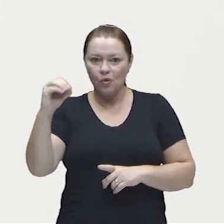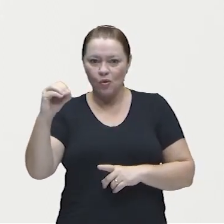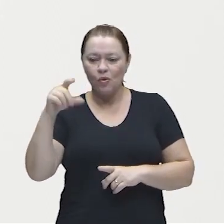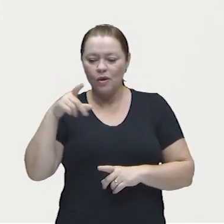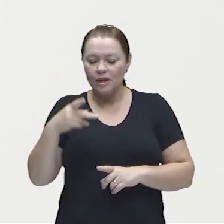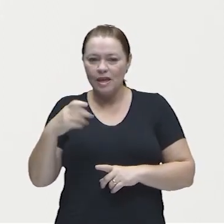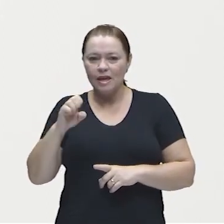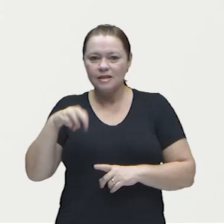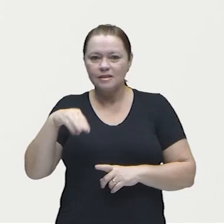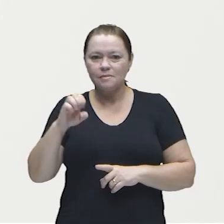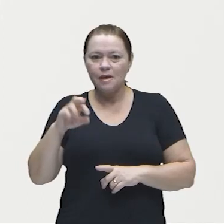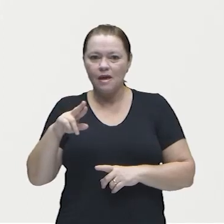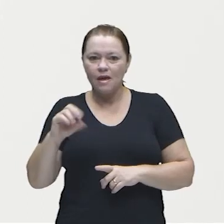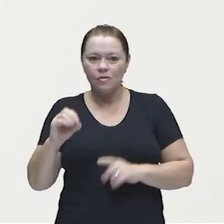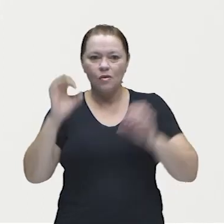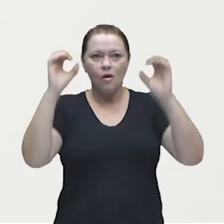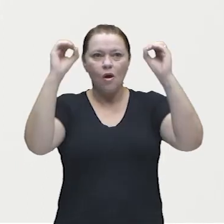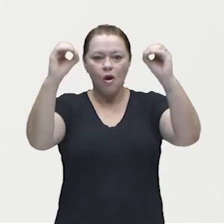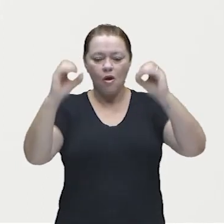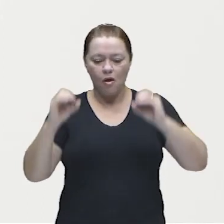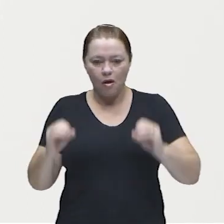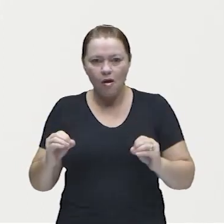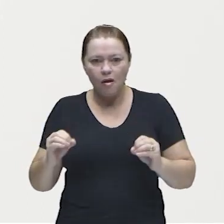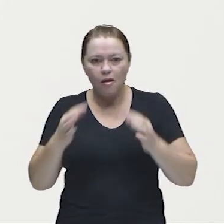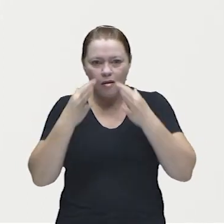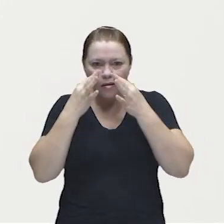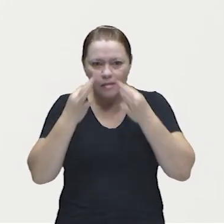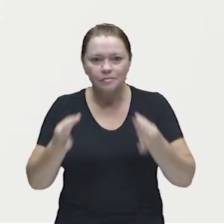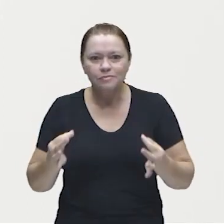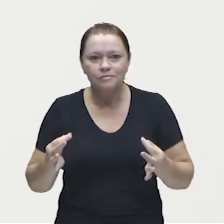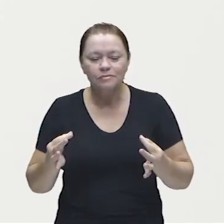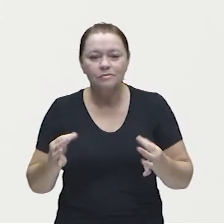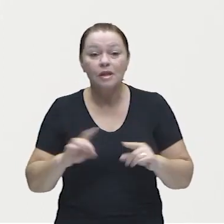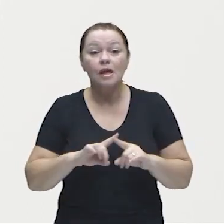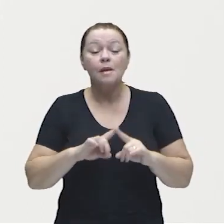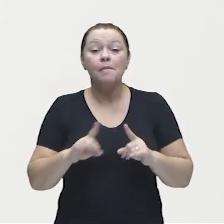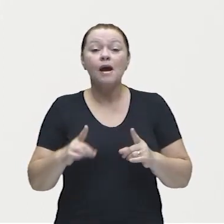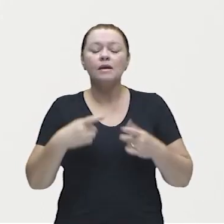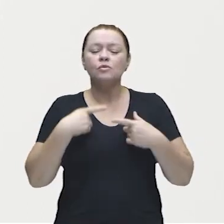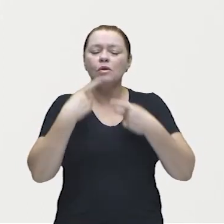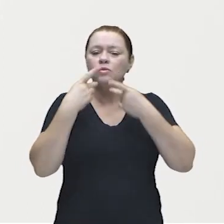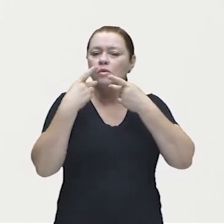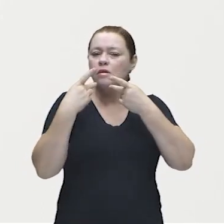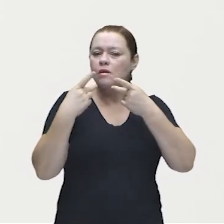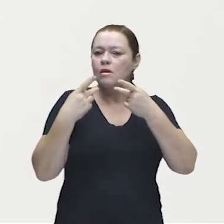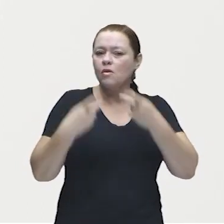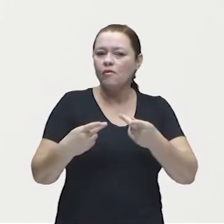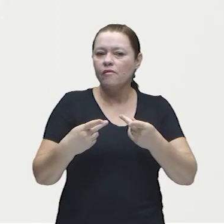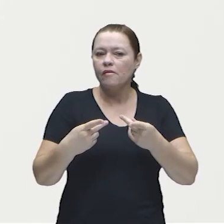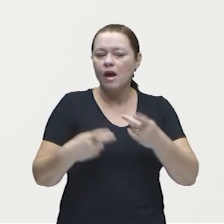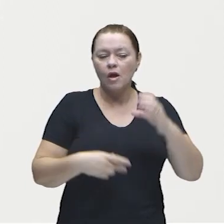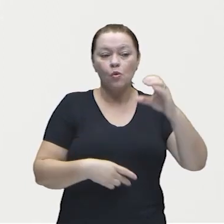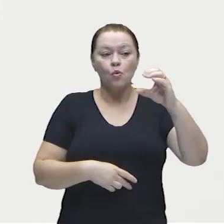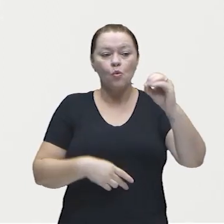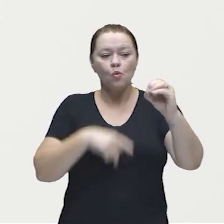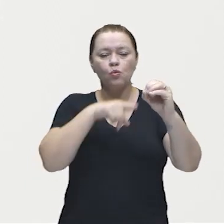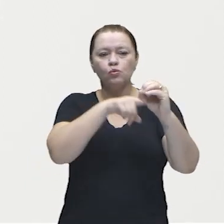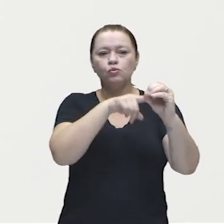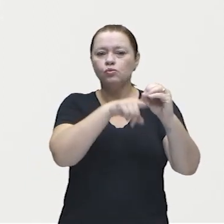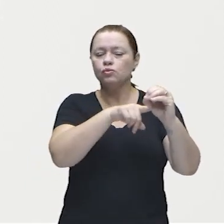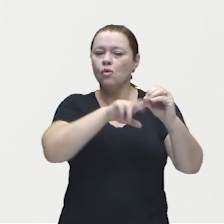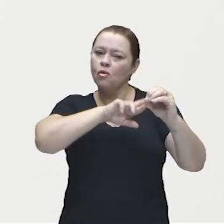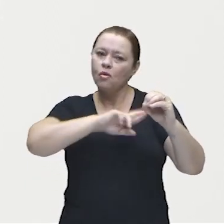também. Mas vocês estão observando que quando eu pronuncio essas palavras, o som do O não sai?